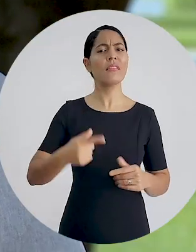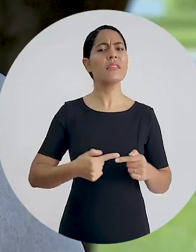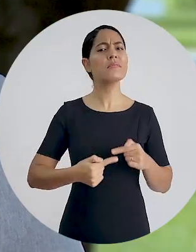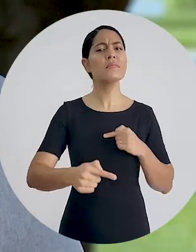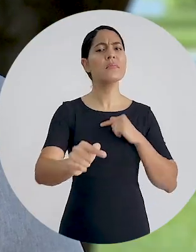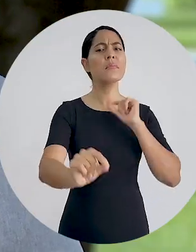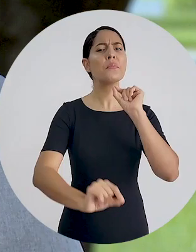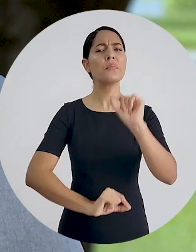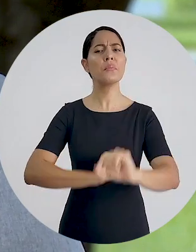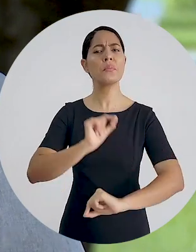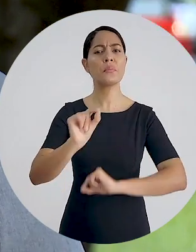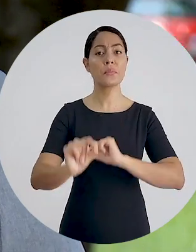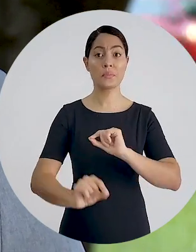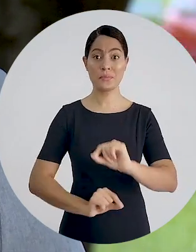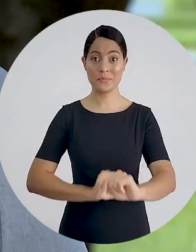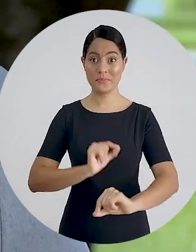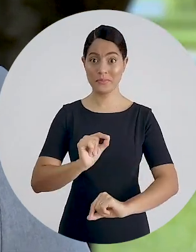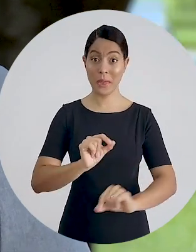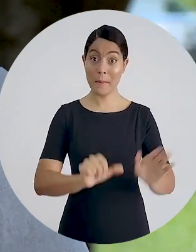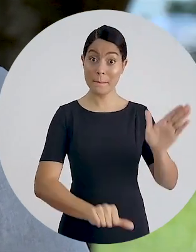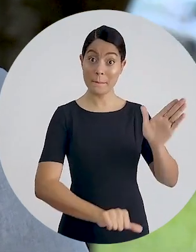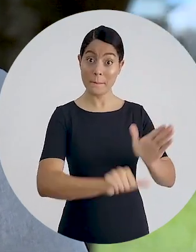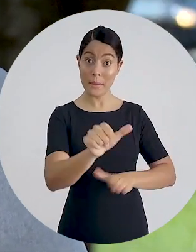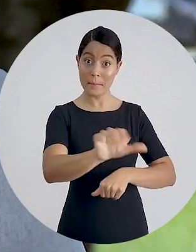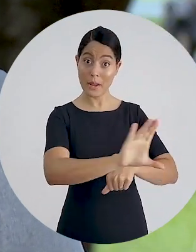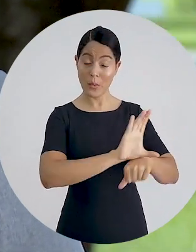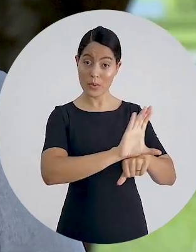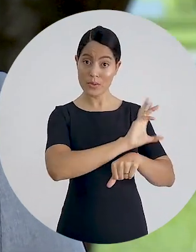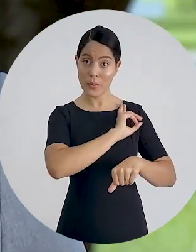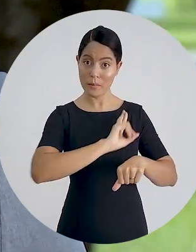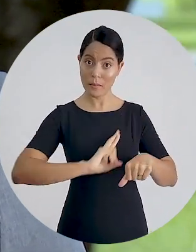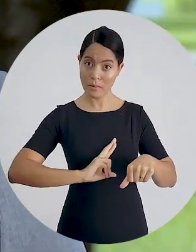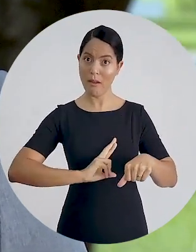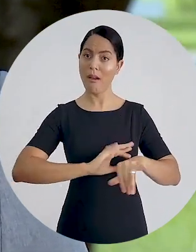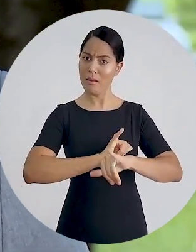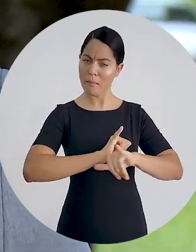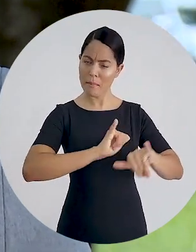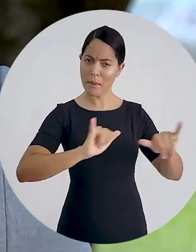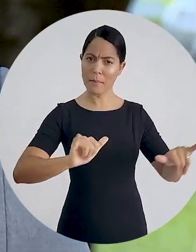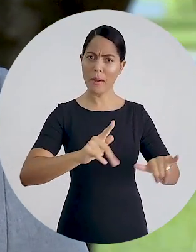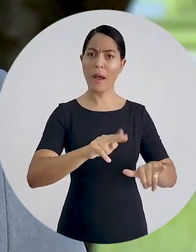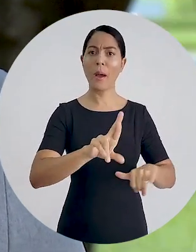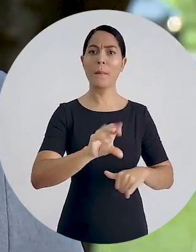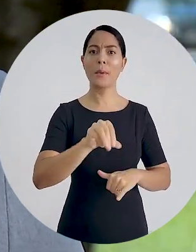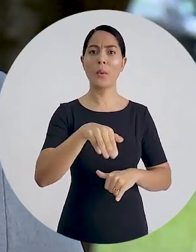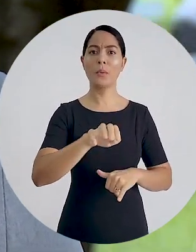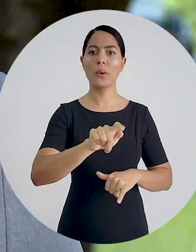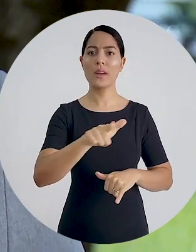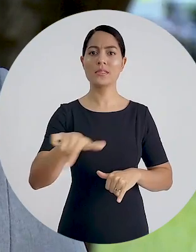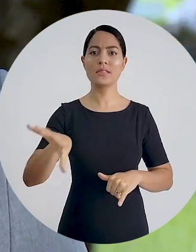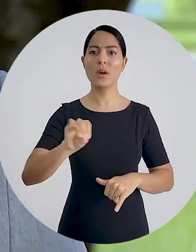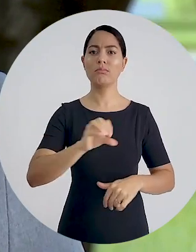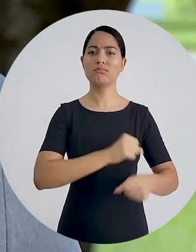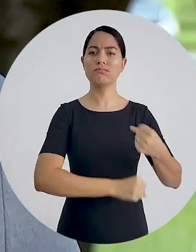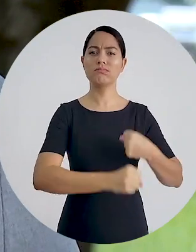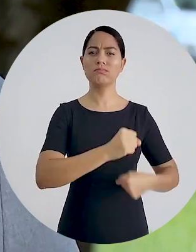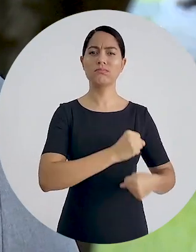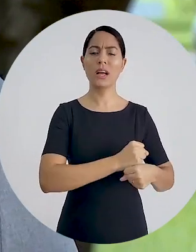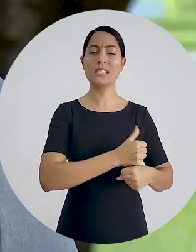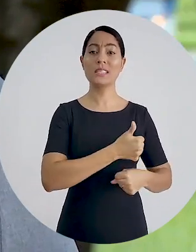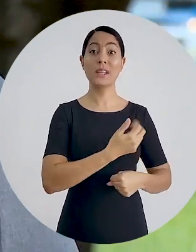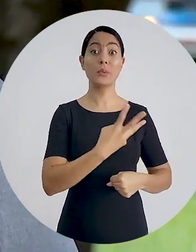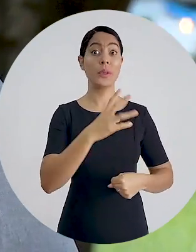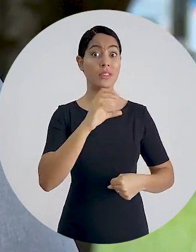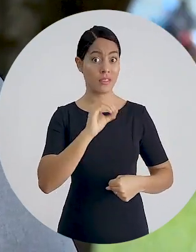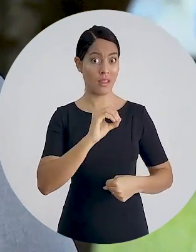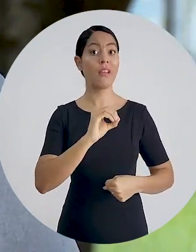Nesta semana, celebramos o dia da promulgação da primeira Constituição Republicana. Há 130 anos, o Brasil